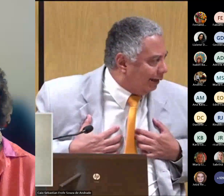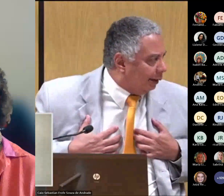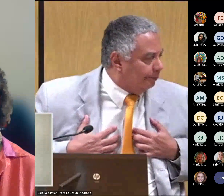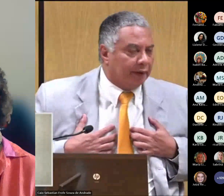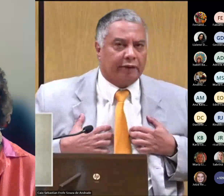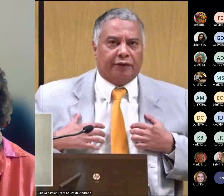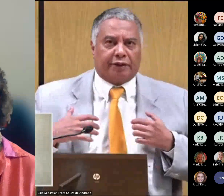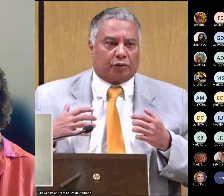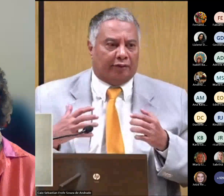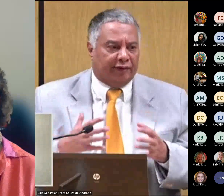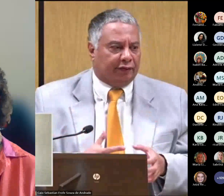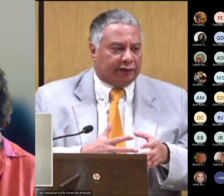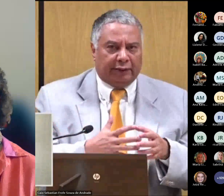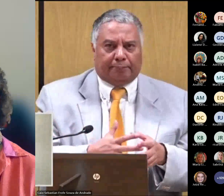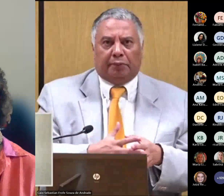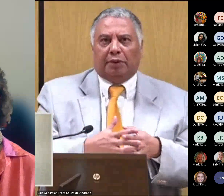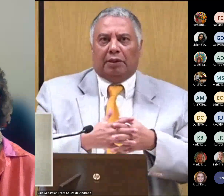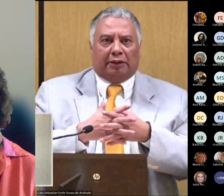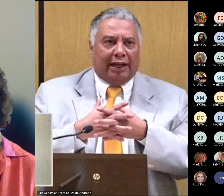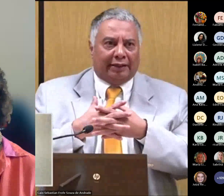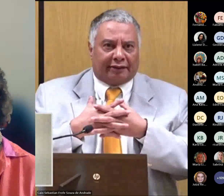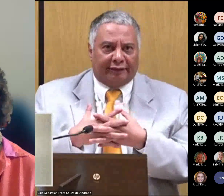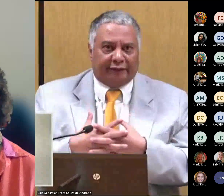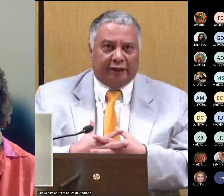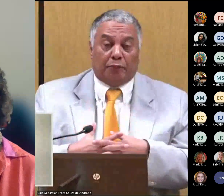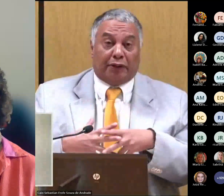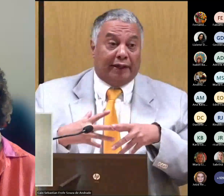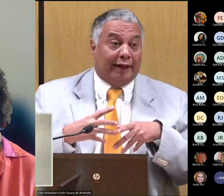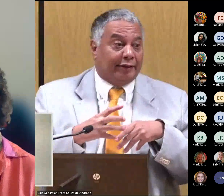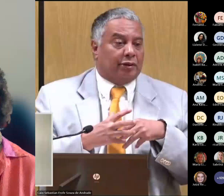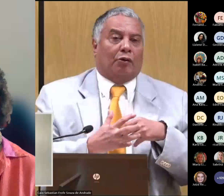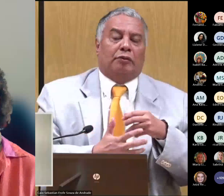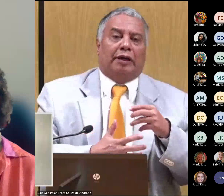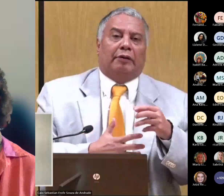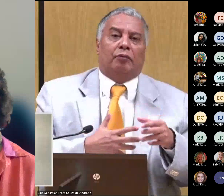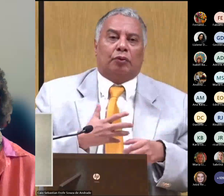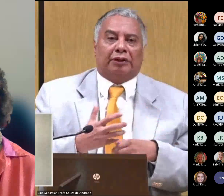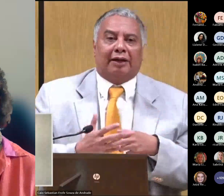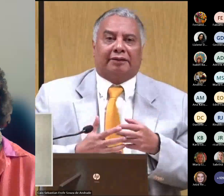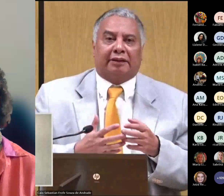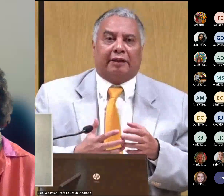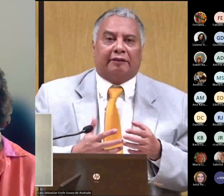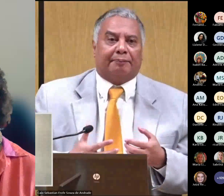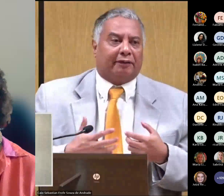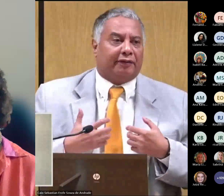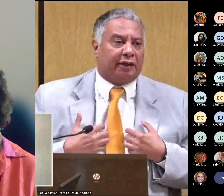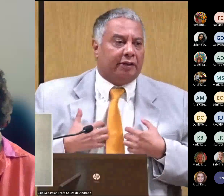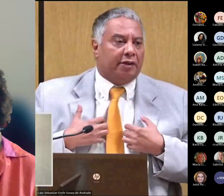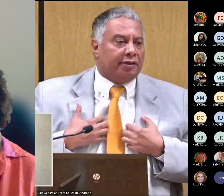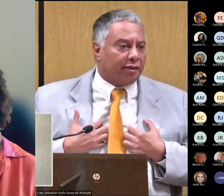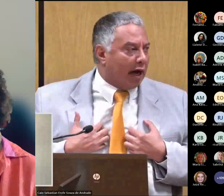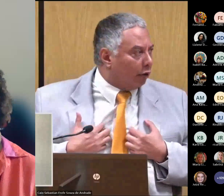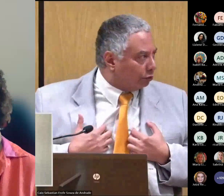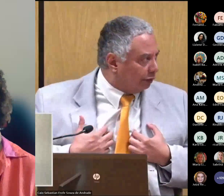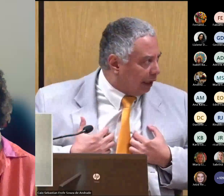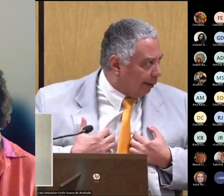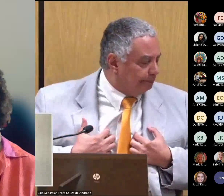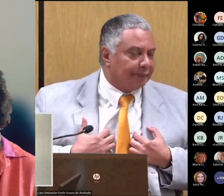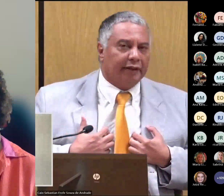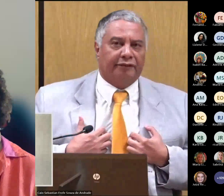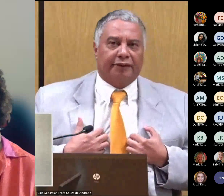amarga que você só vive o tempo da escravidão porque isso é um é um cuidado você tem que ver para você se